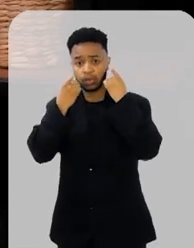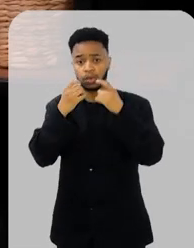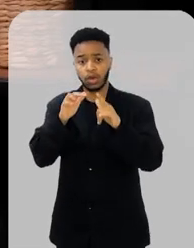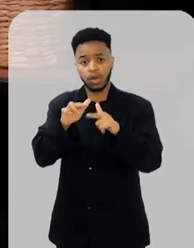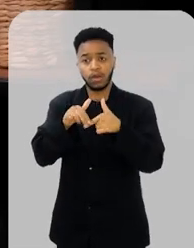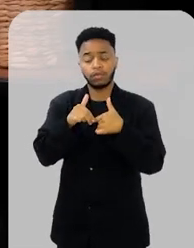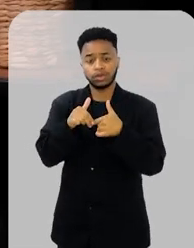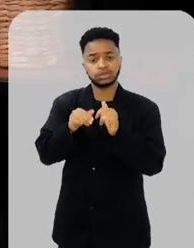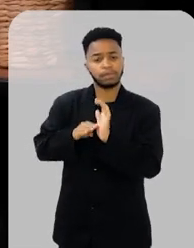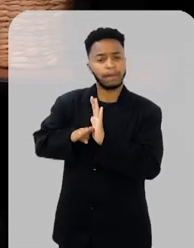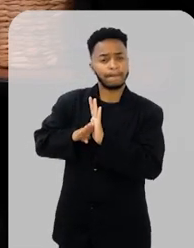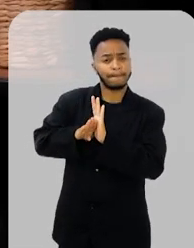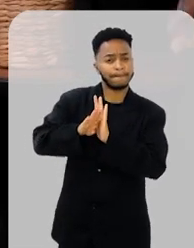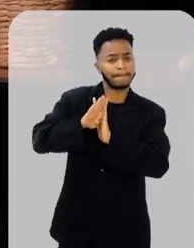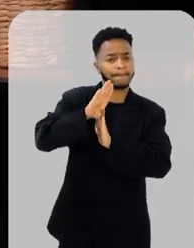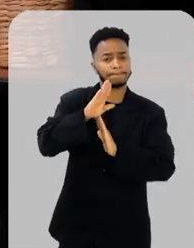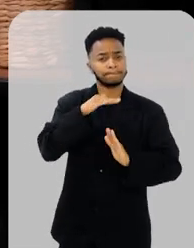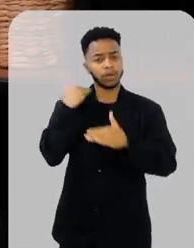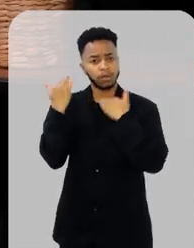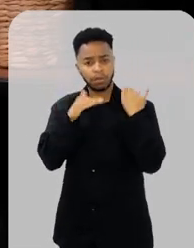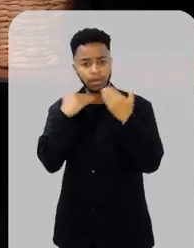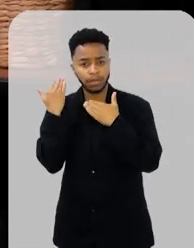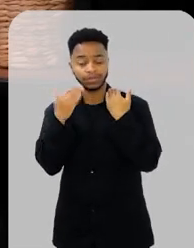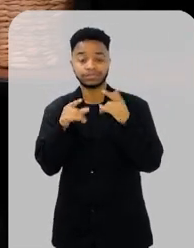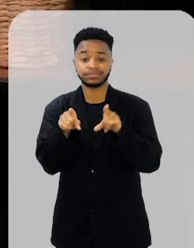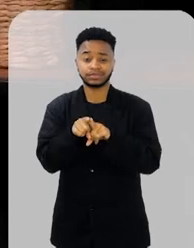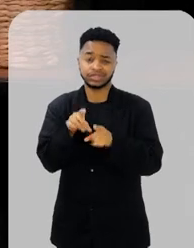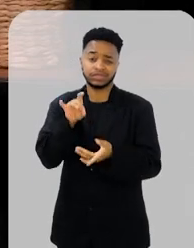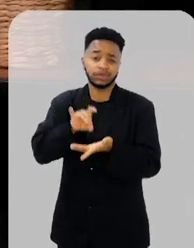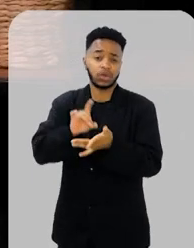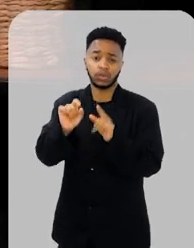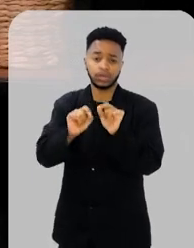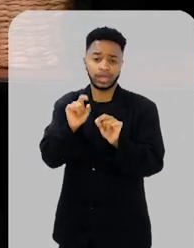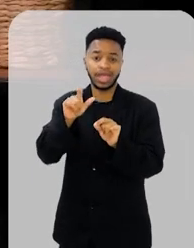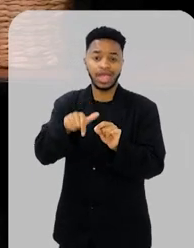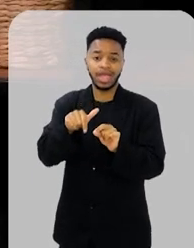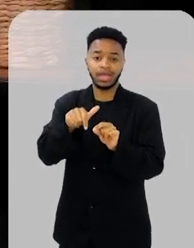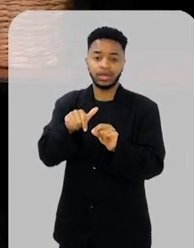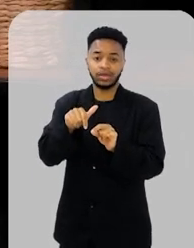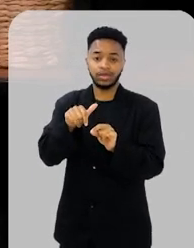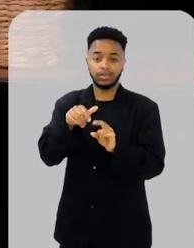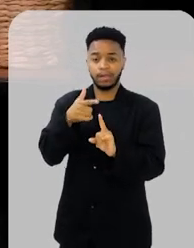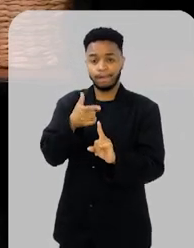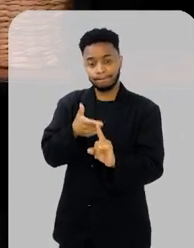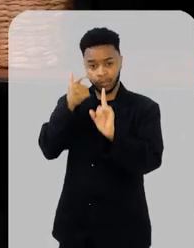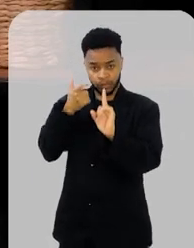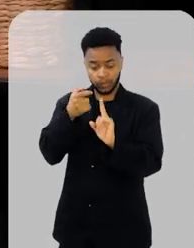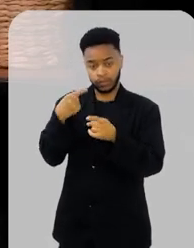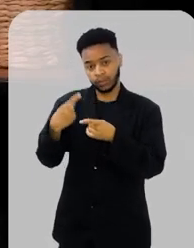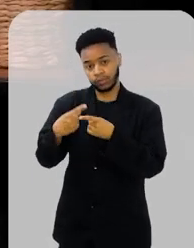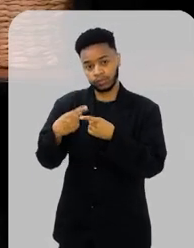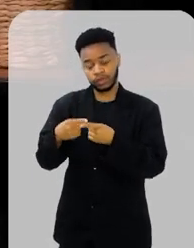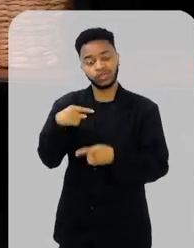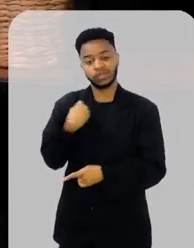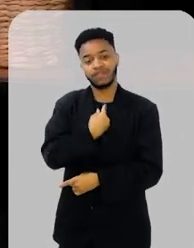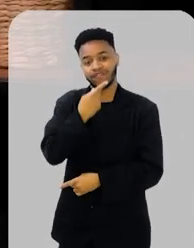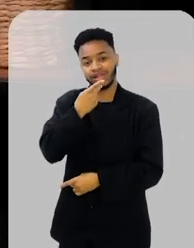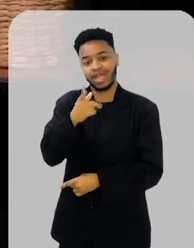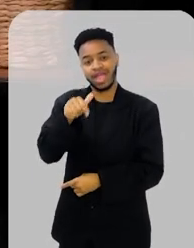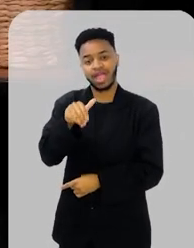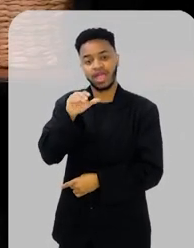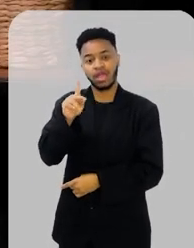preocupados com esses altos índices, né, de letalidade, na verdade, são homicídios, né, porque a gente está falando aqui